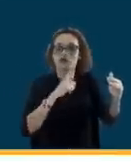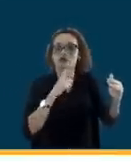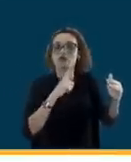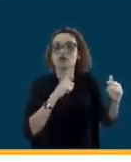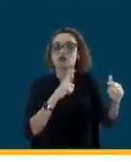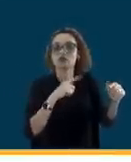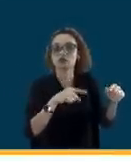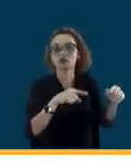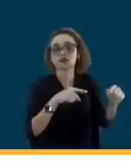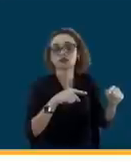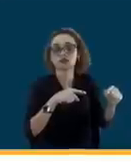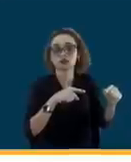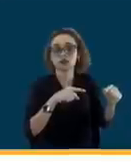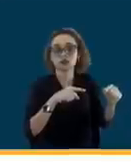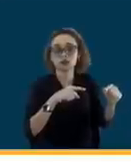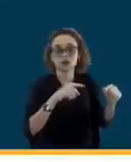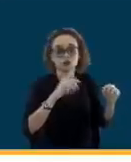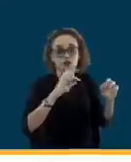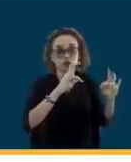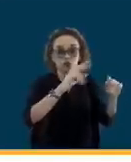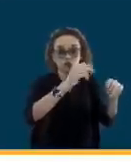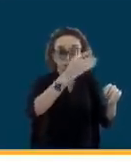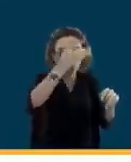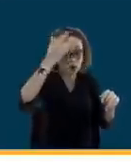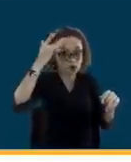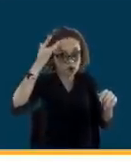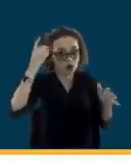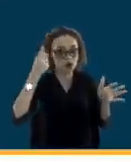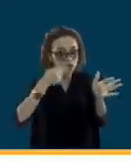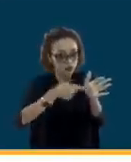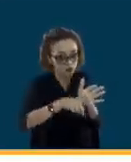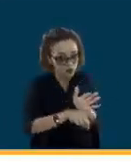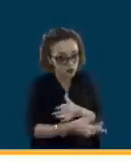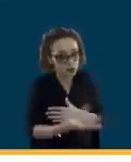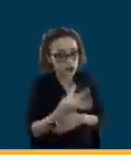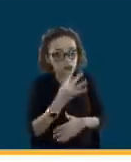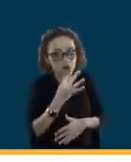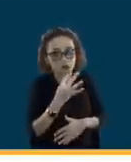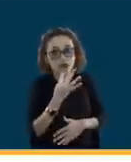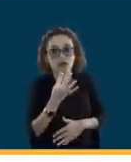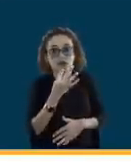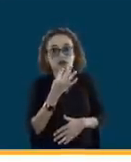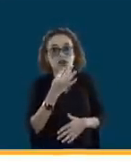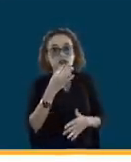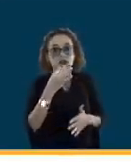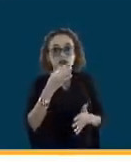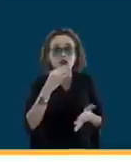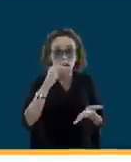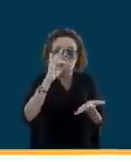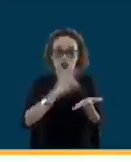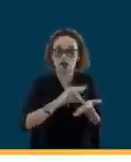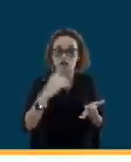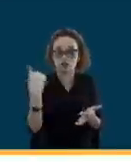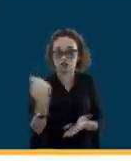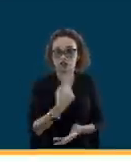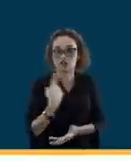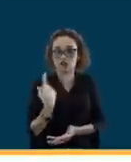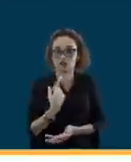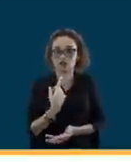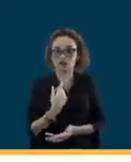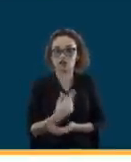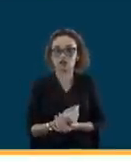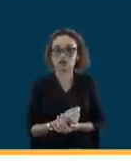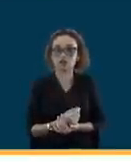né? Por todas as pessoas que se aprofundam, que conhecem, uma realidade como a nossa. E,